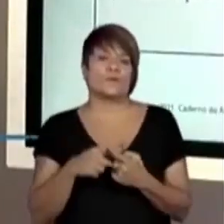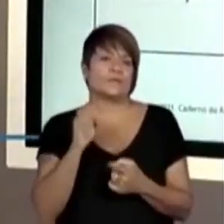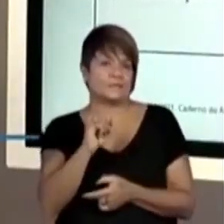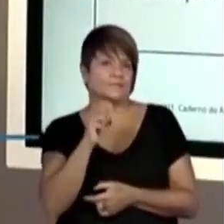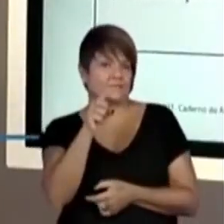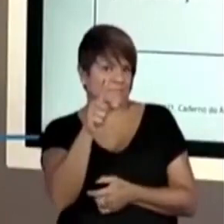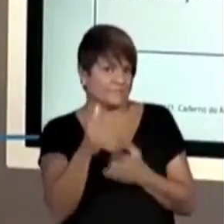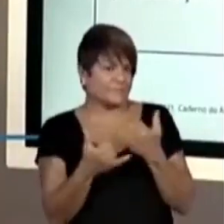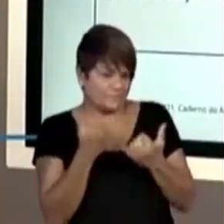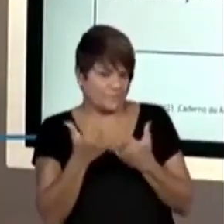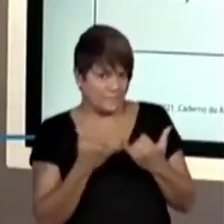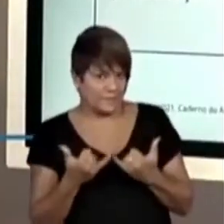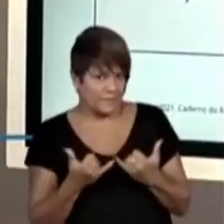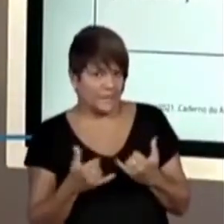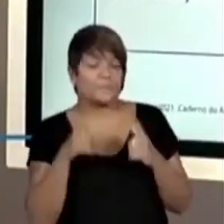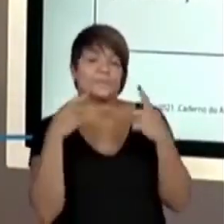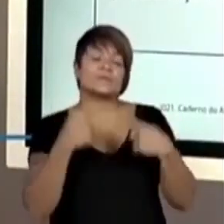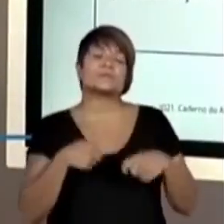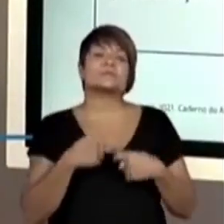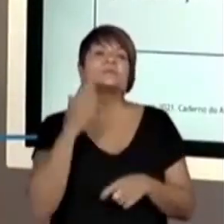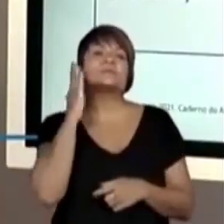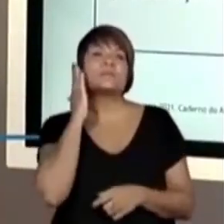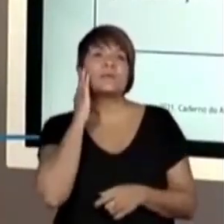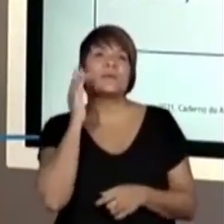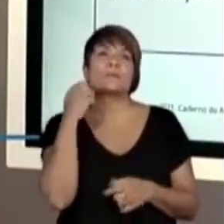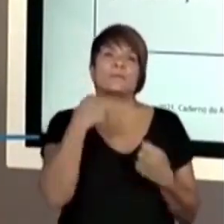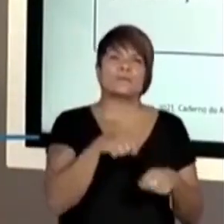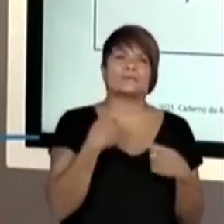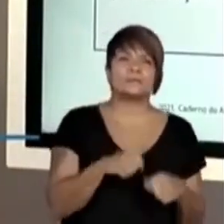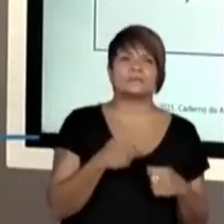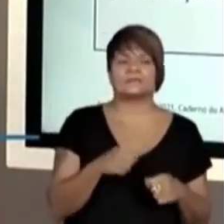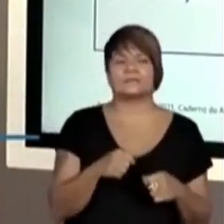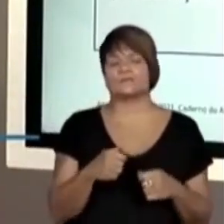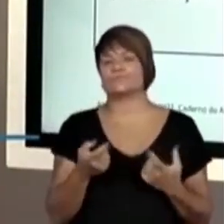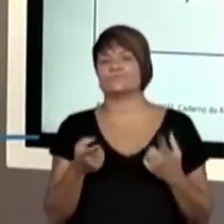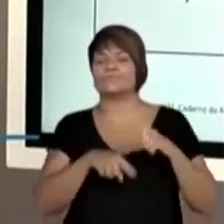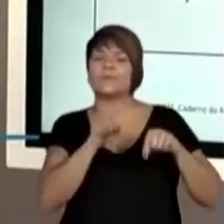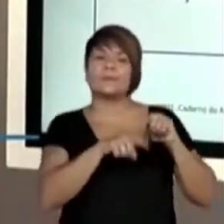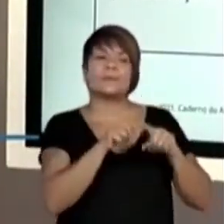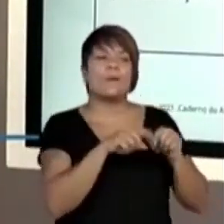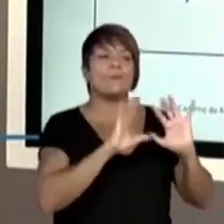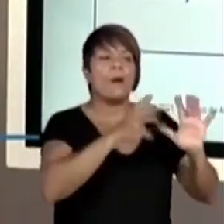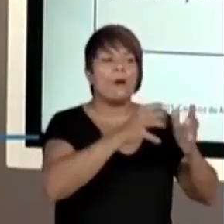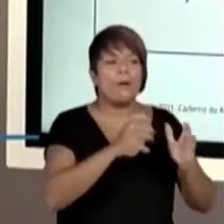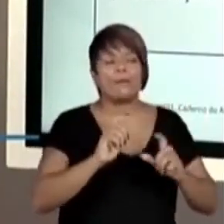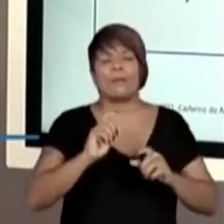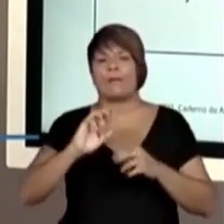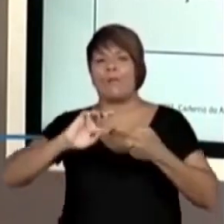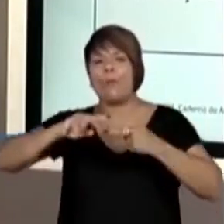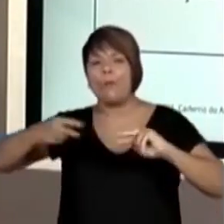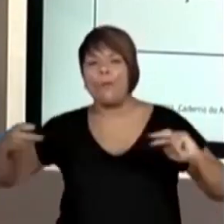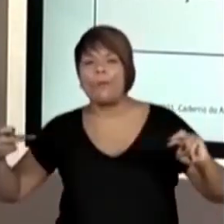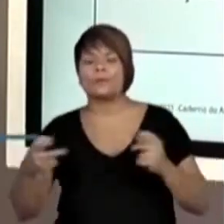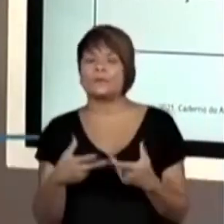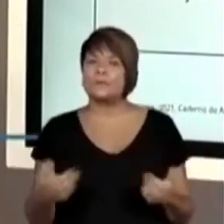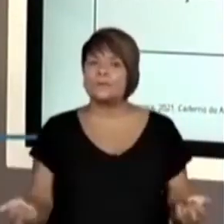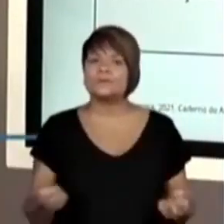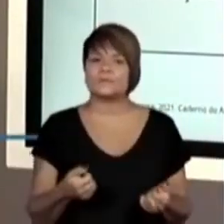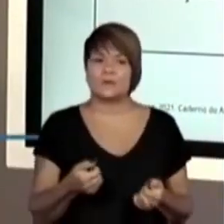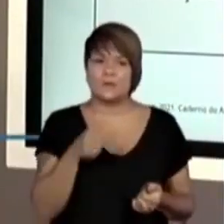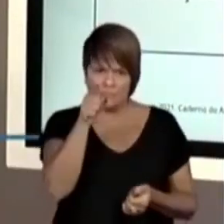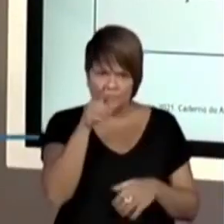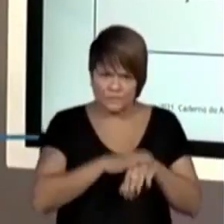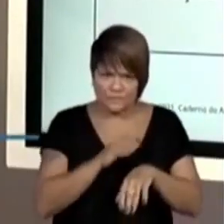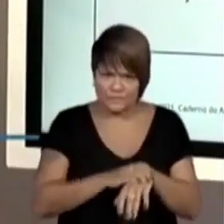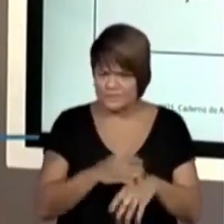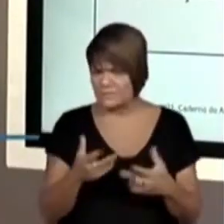você precisa saber se você vai precisar de algum material, seja a bola, seja a corda. Será que quando você vai confeccionar alguma coisa, você também